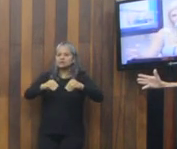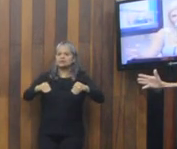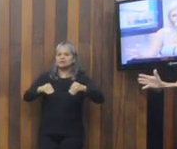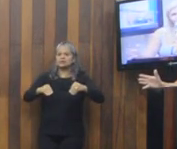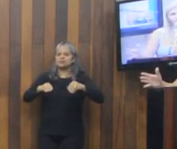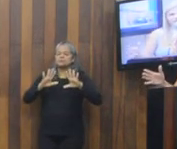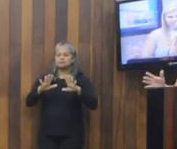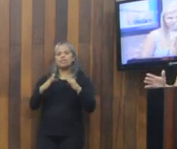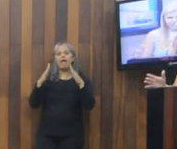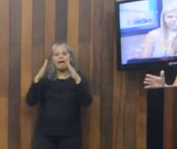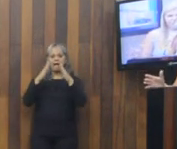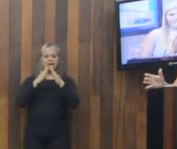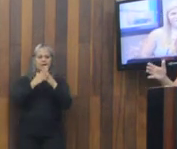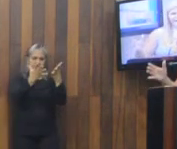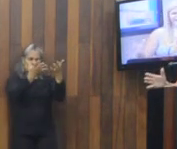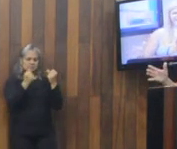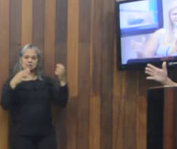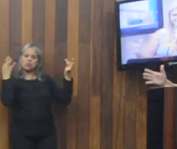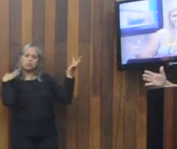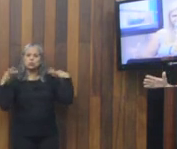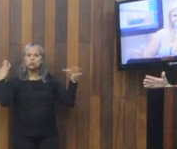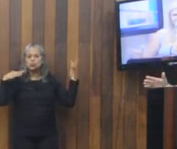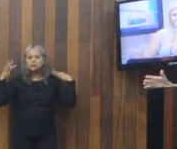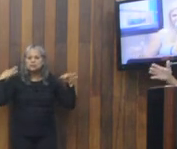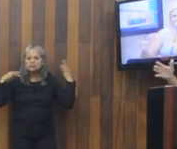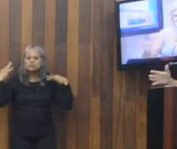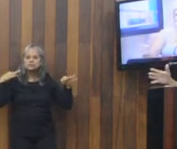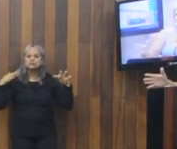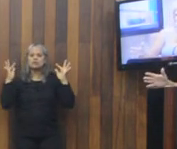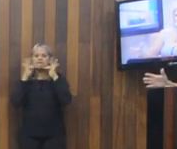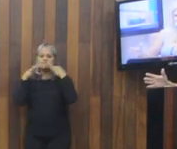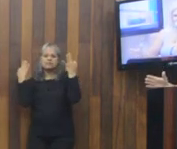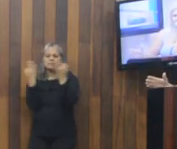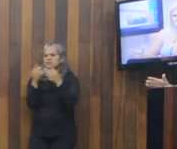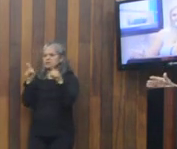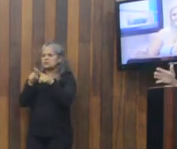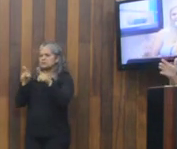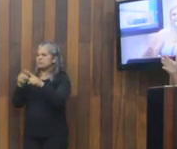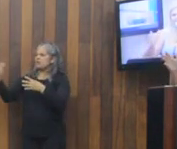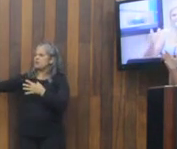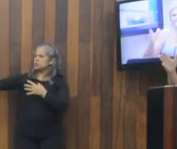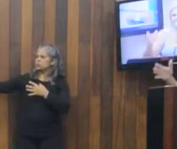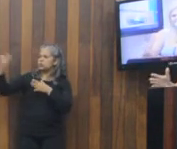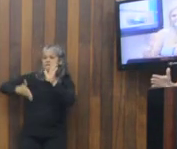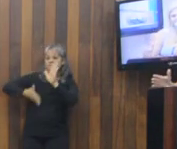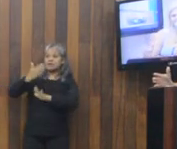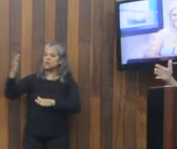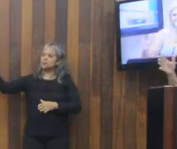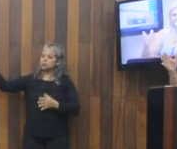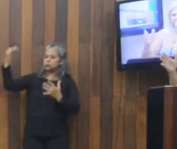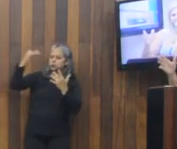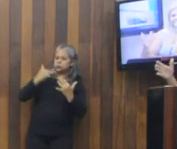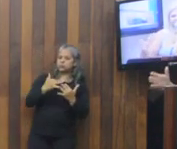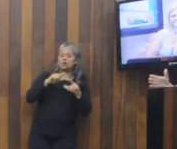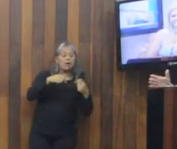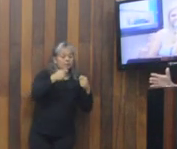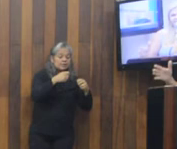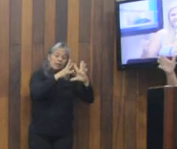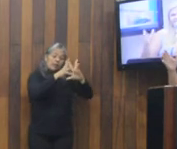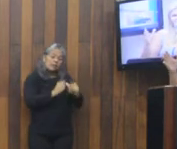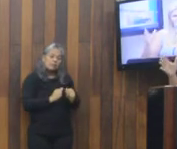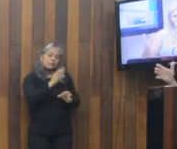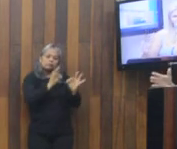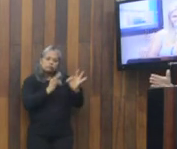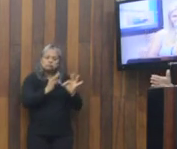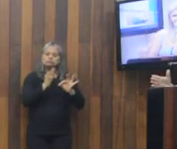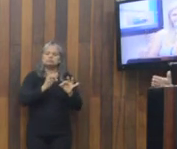um turista, quando uma casa vai receber uma família de temporada, ela tem que ser limpa, ela tem que ser organizada, ela tem que